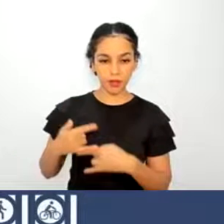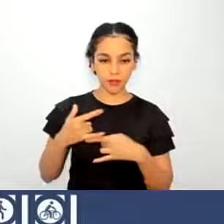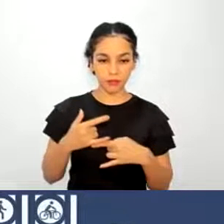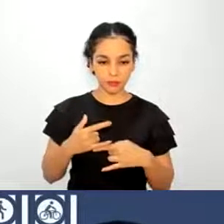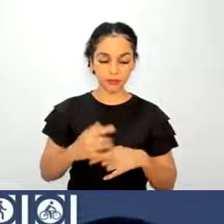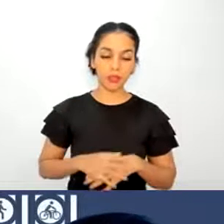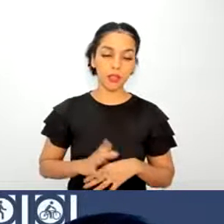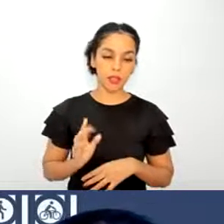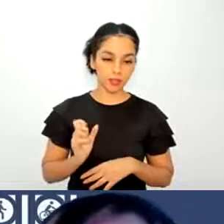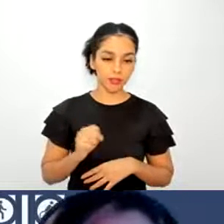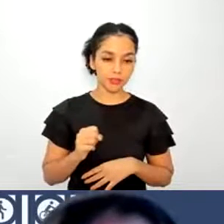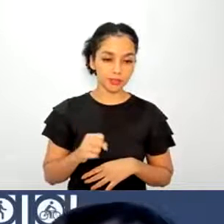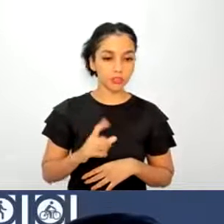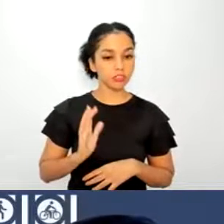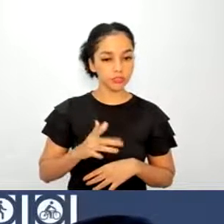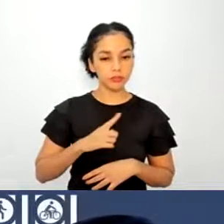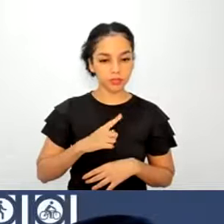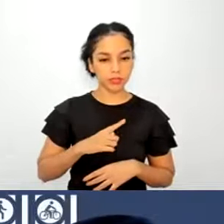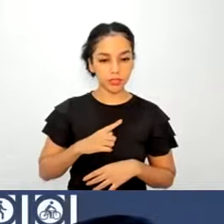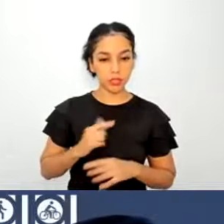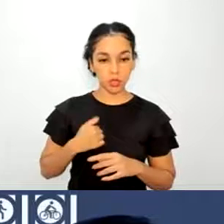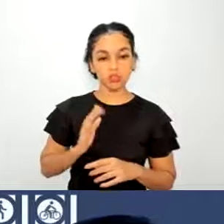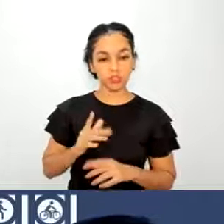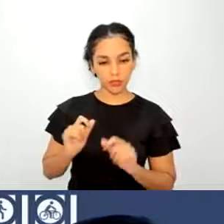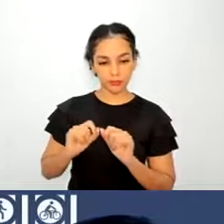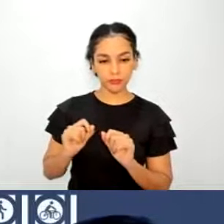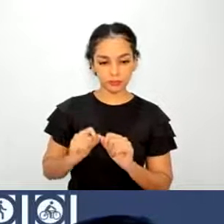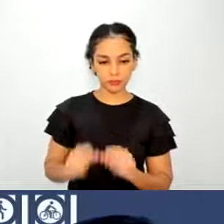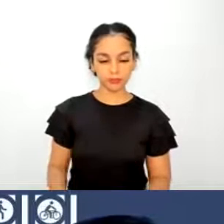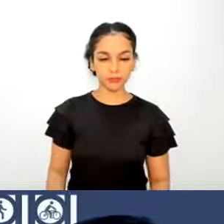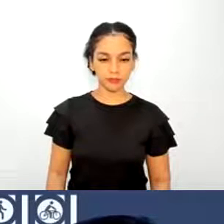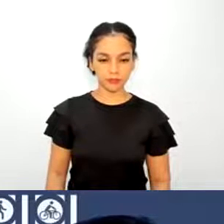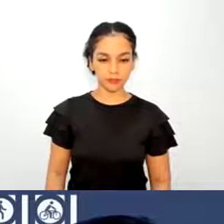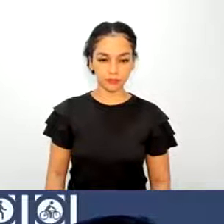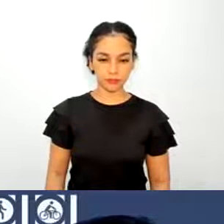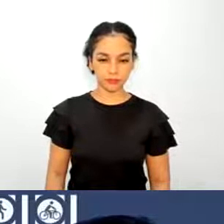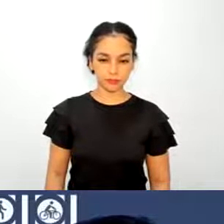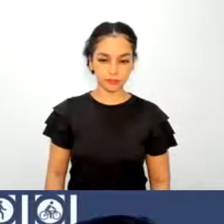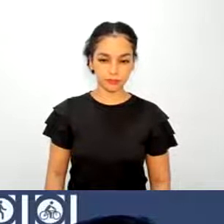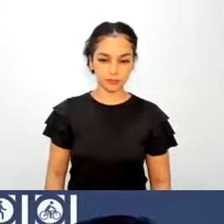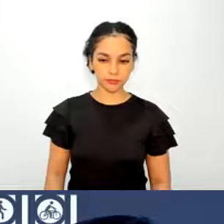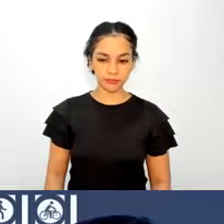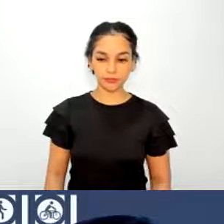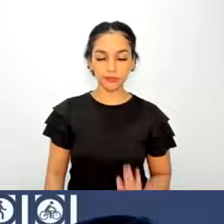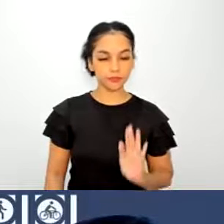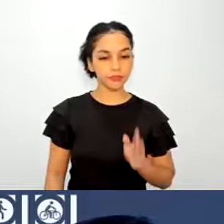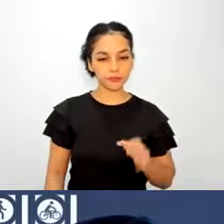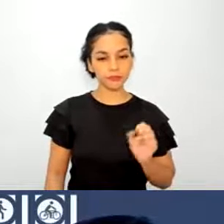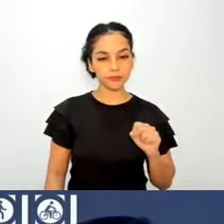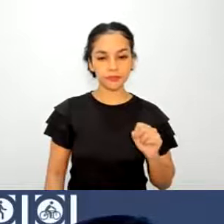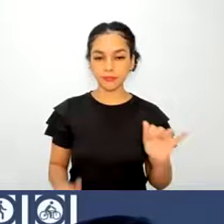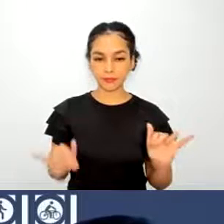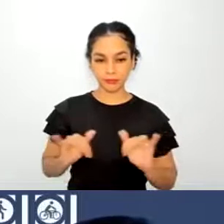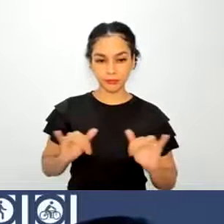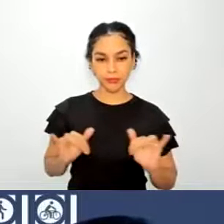Ah, Tá. mas já tem print. O Conrad já tá. fez. Já fez, tá. já. Tá Tá? ótimo. Tranquilo,